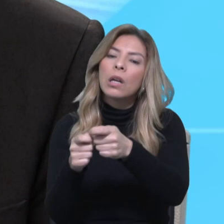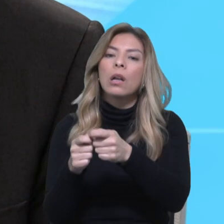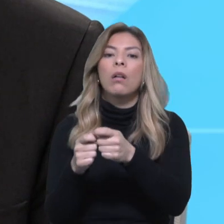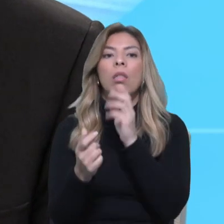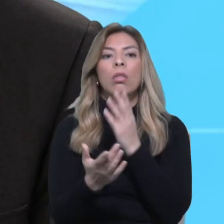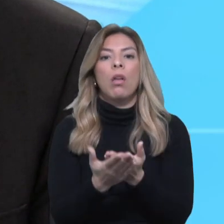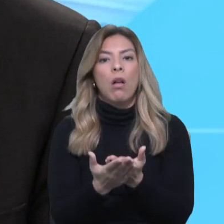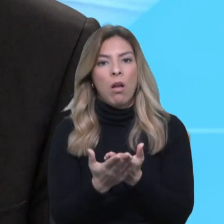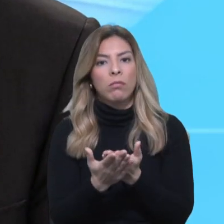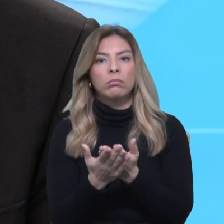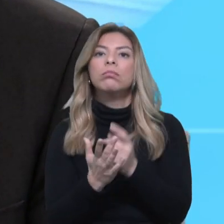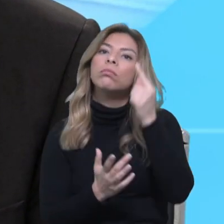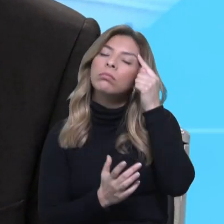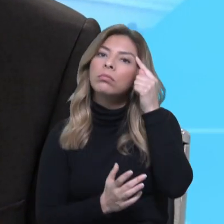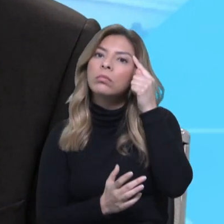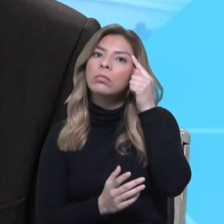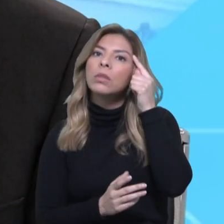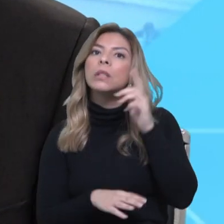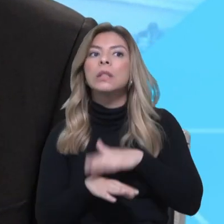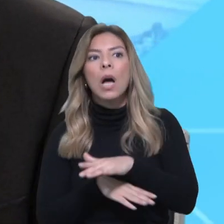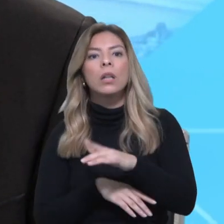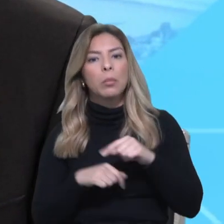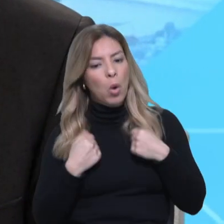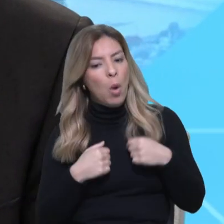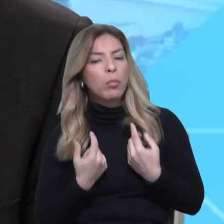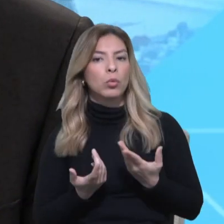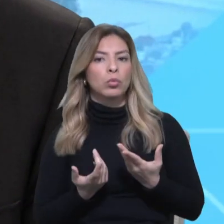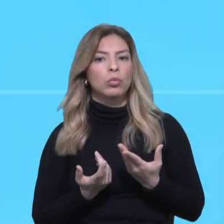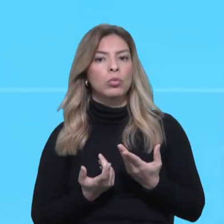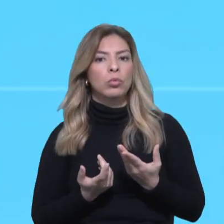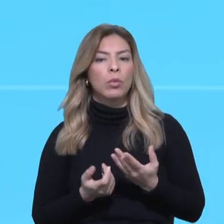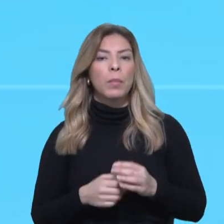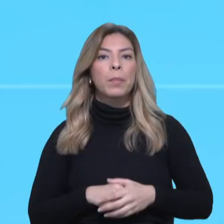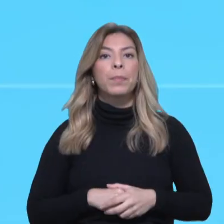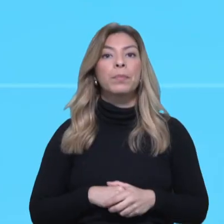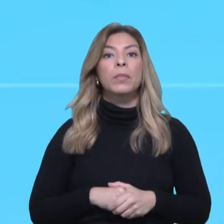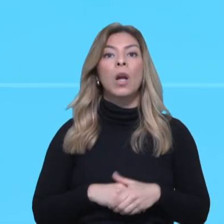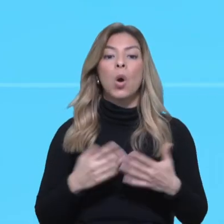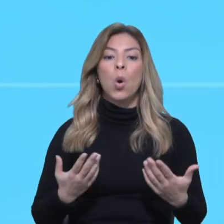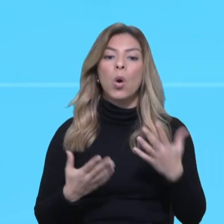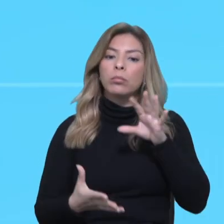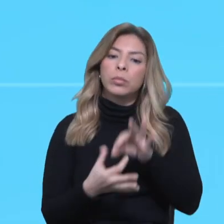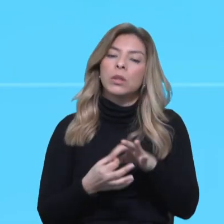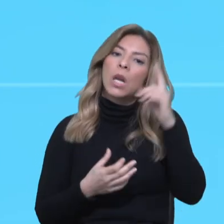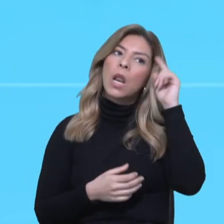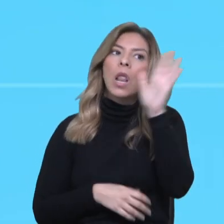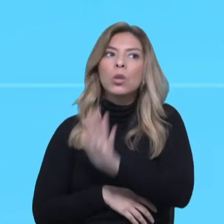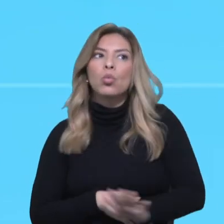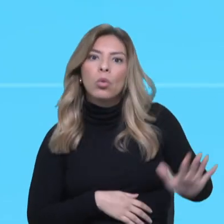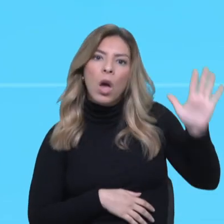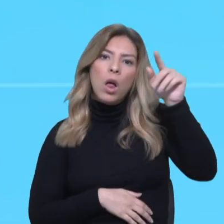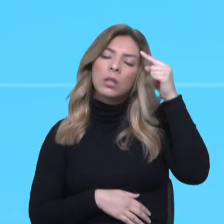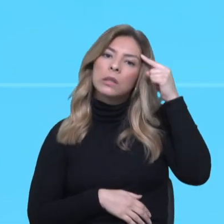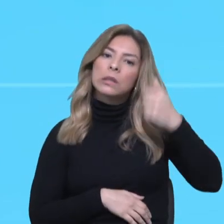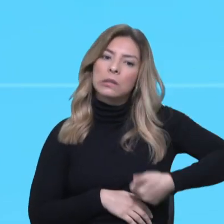que façam, que saiam de si próprios. Saiamos de nós próprios. E por certo que este encontro nacional deixará pistas também para esse exercício